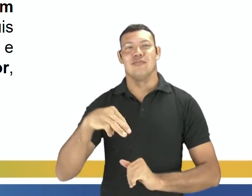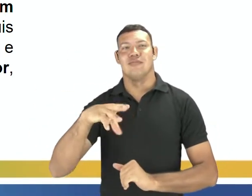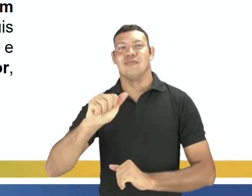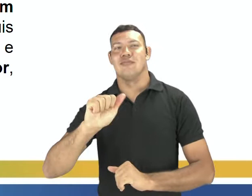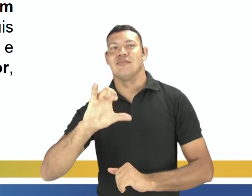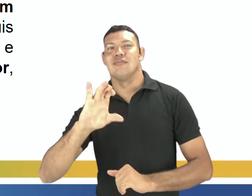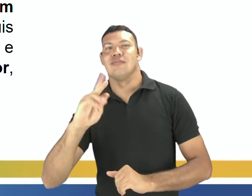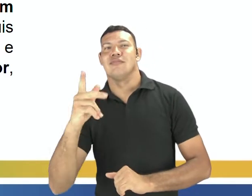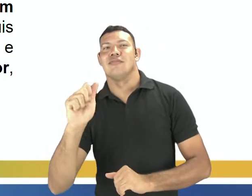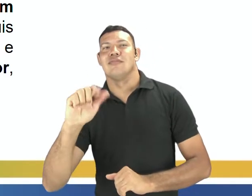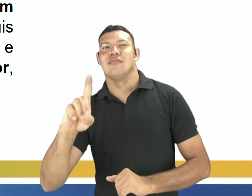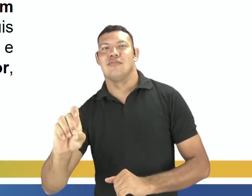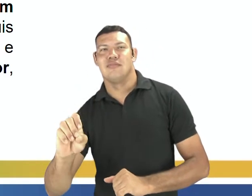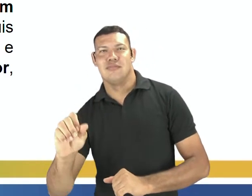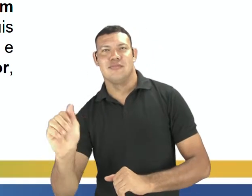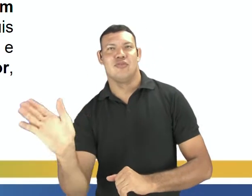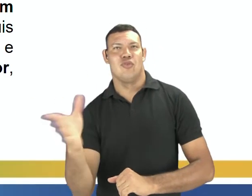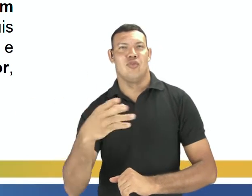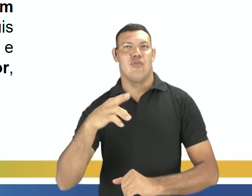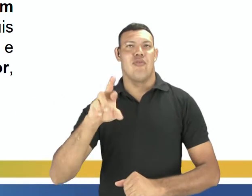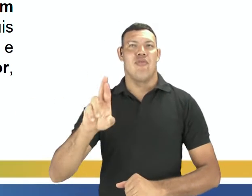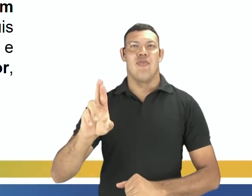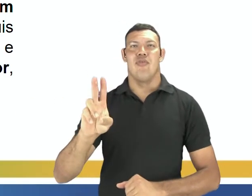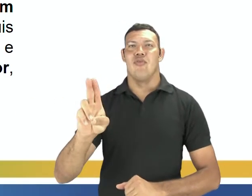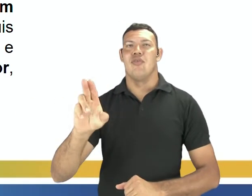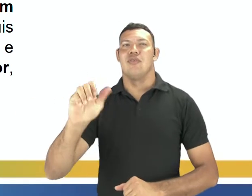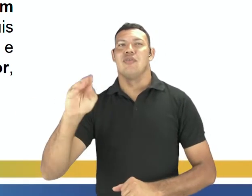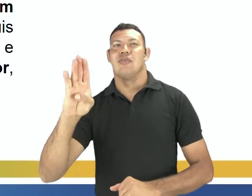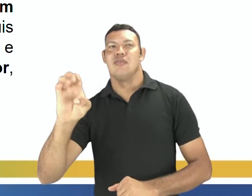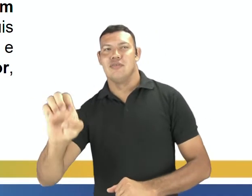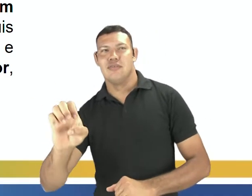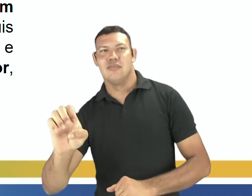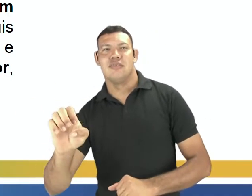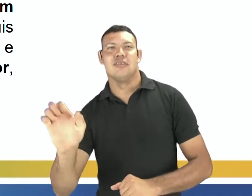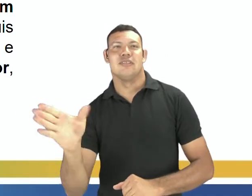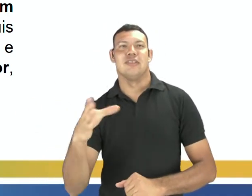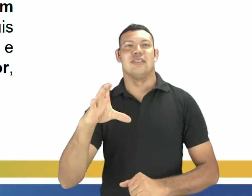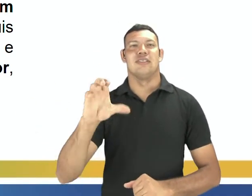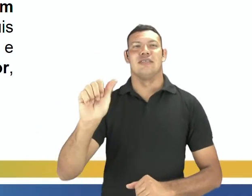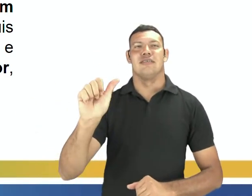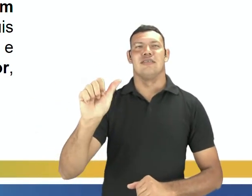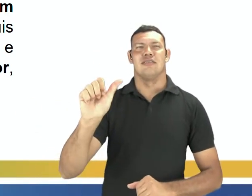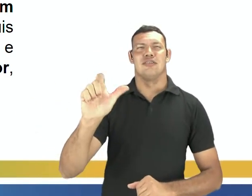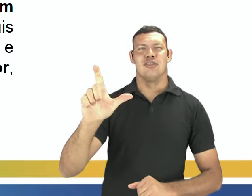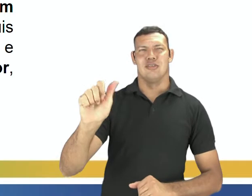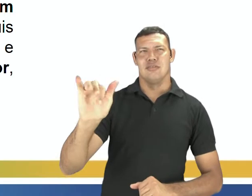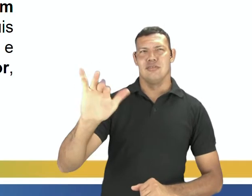Rubem Braga, Clarice Lispector, ouviram falar desses nomes,